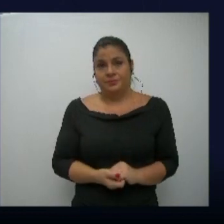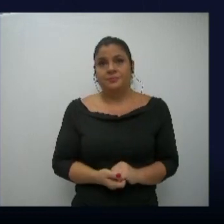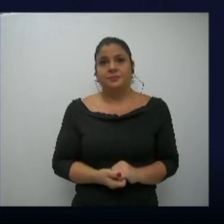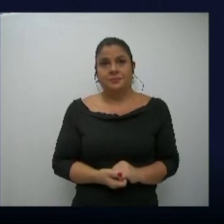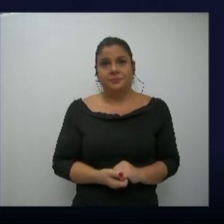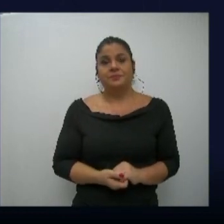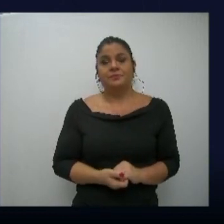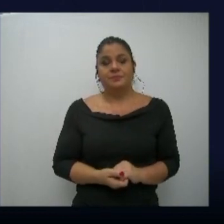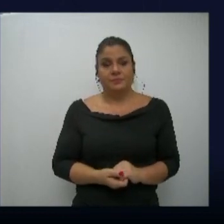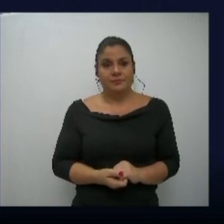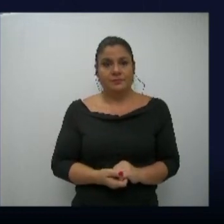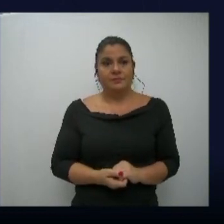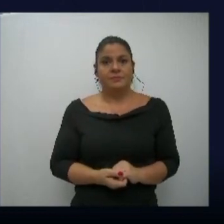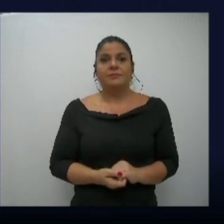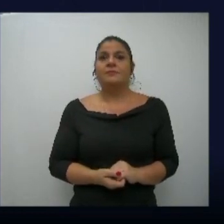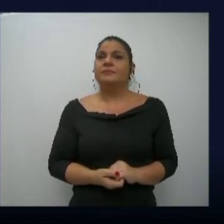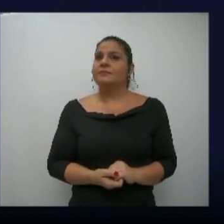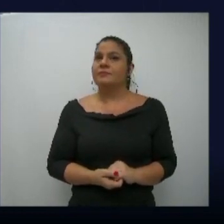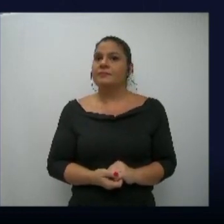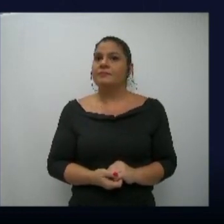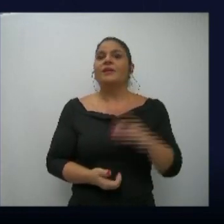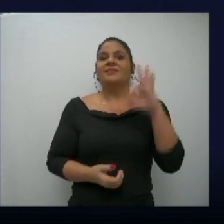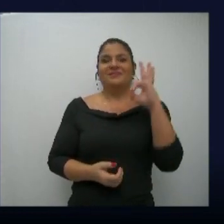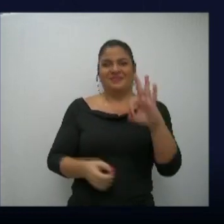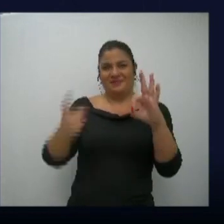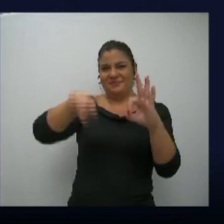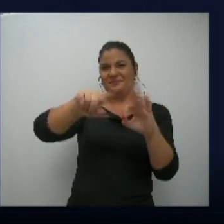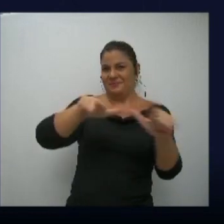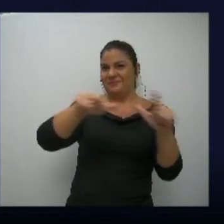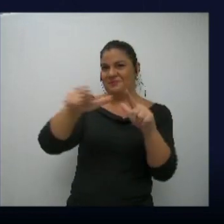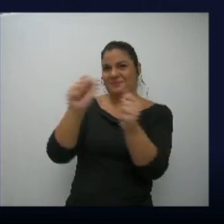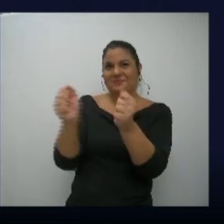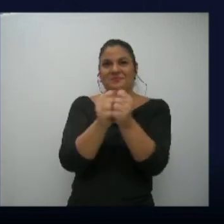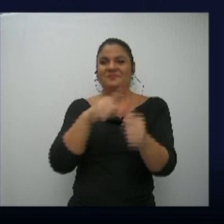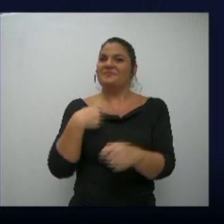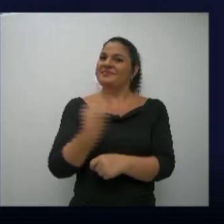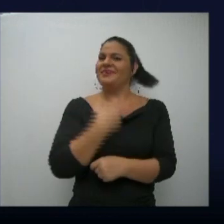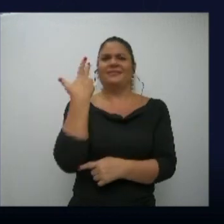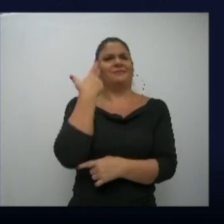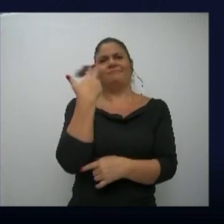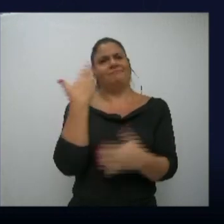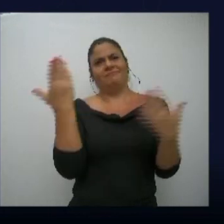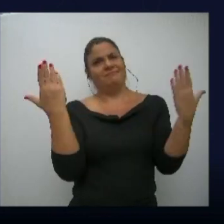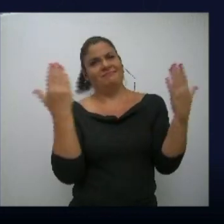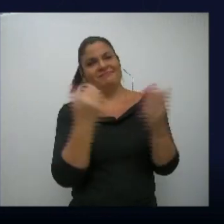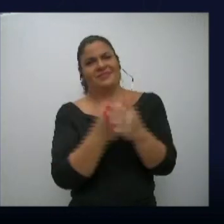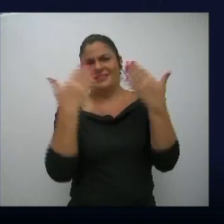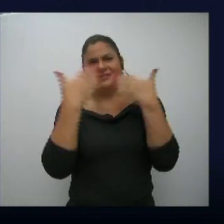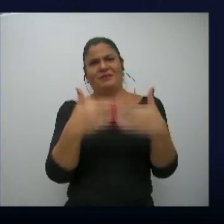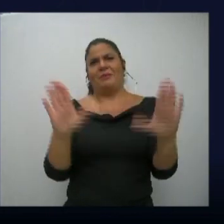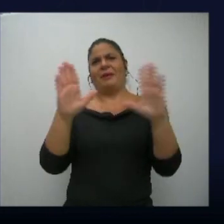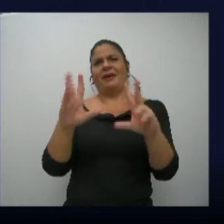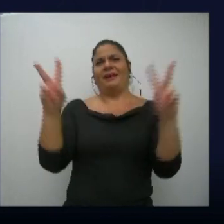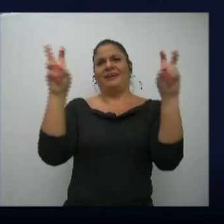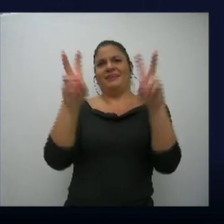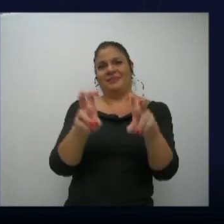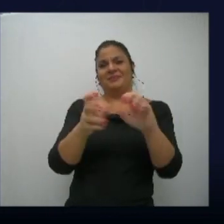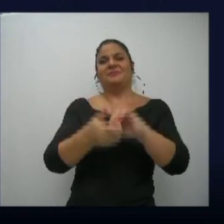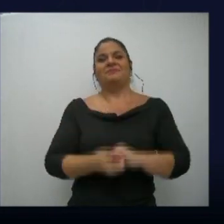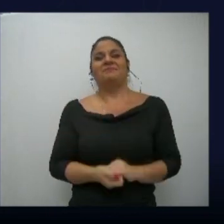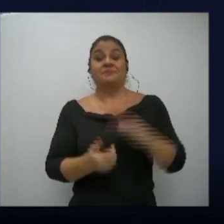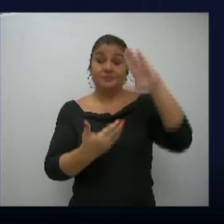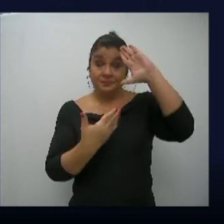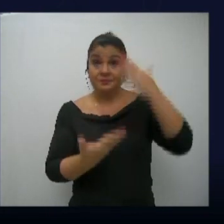se passa com certeza que você já estão trabalhando na junto com a gente naturalmente Face aberto ao tema e